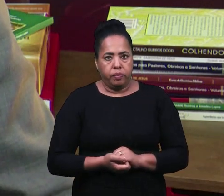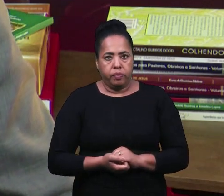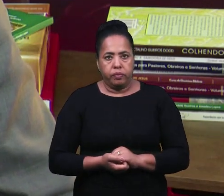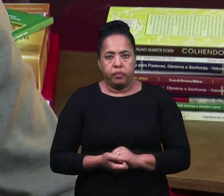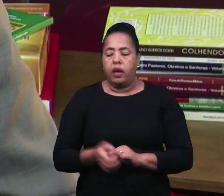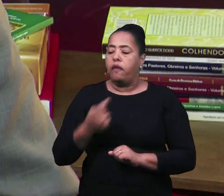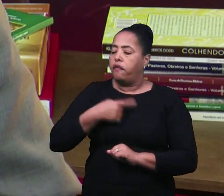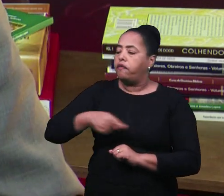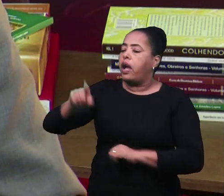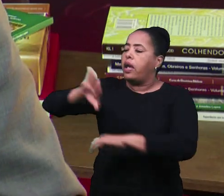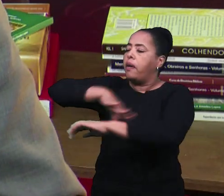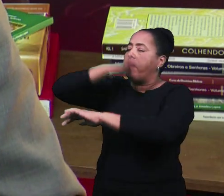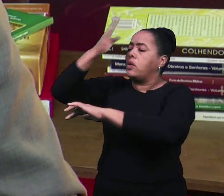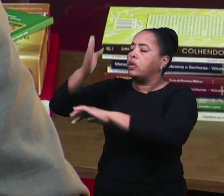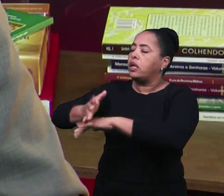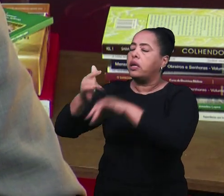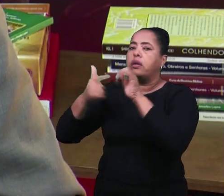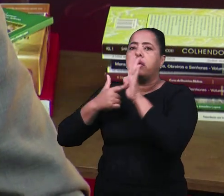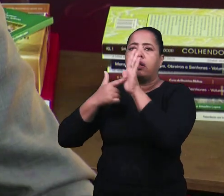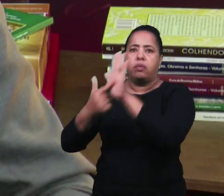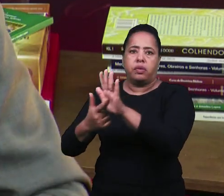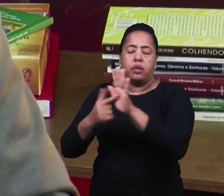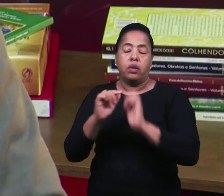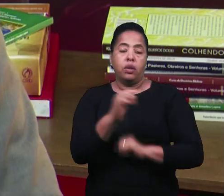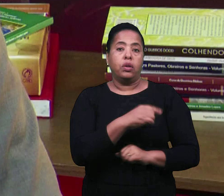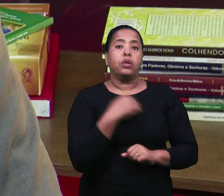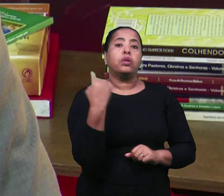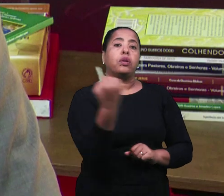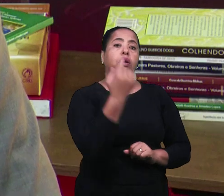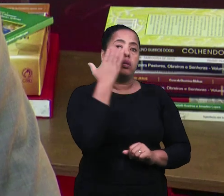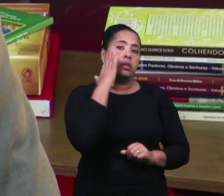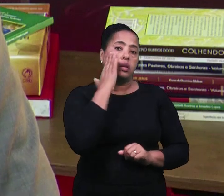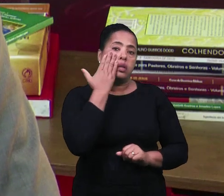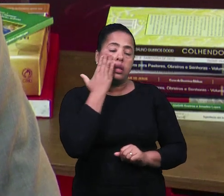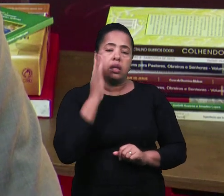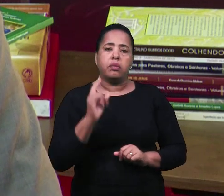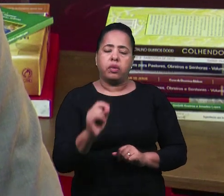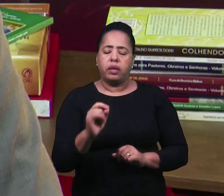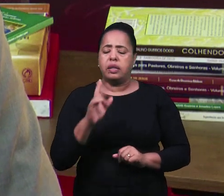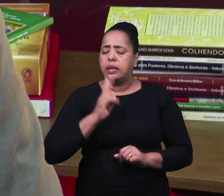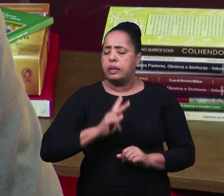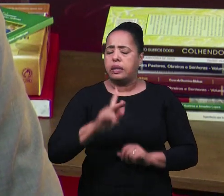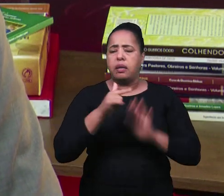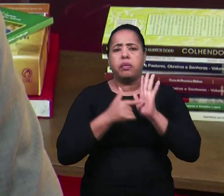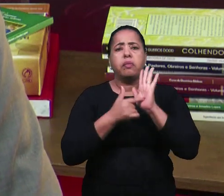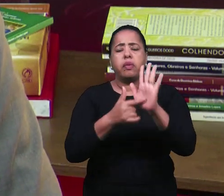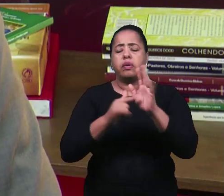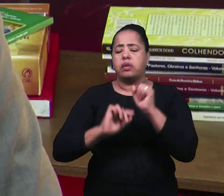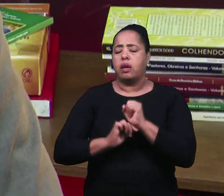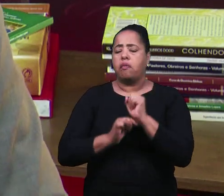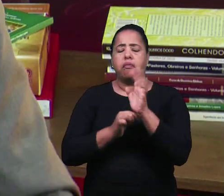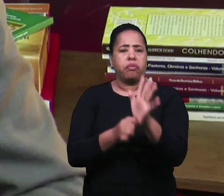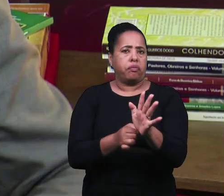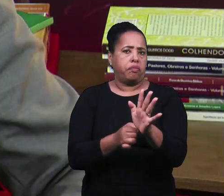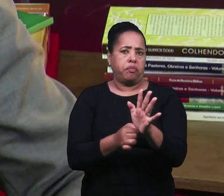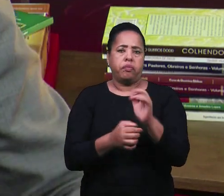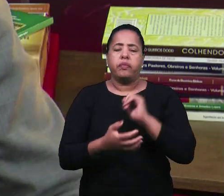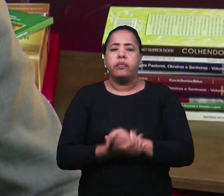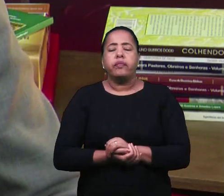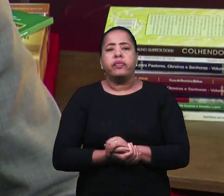direi. E nós só entendemos isso, né? E a gente sempre fala isso, pela revelação.